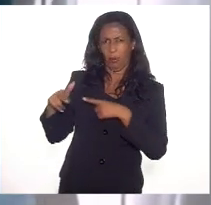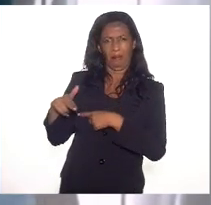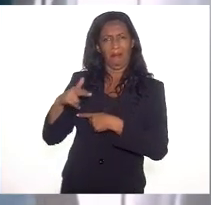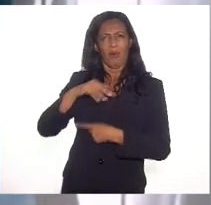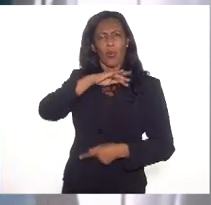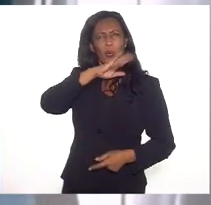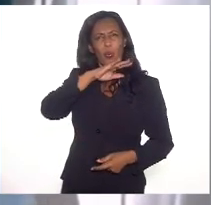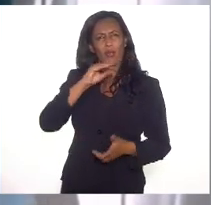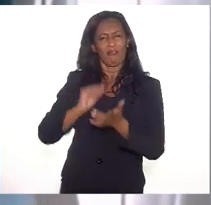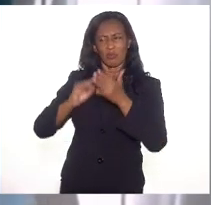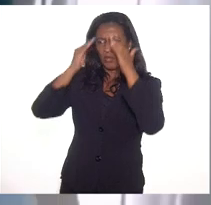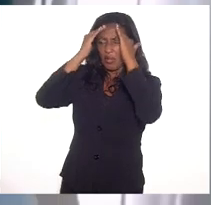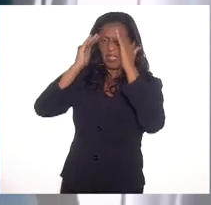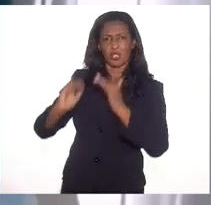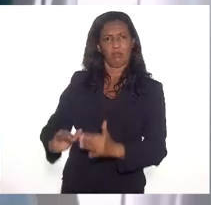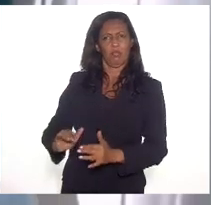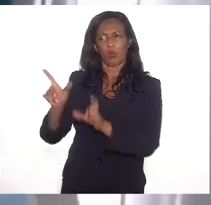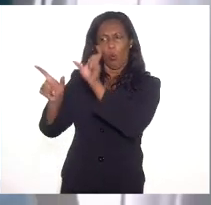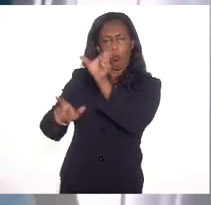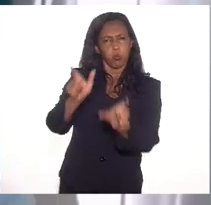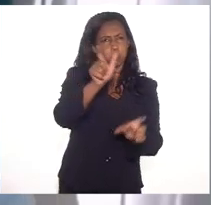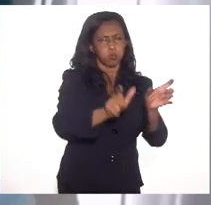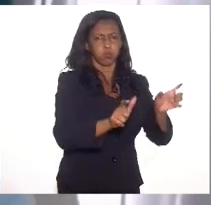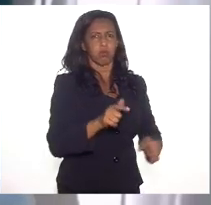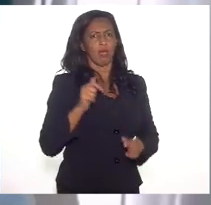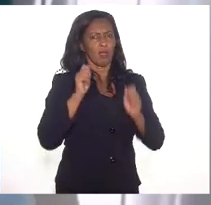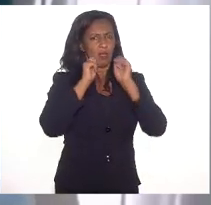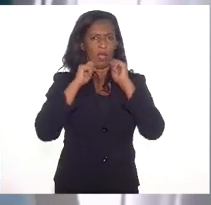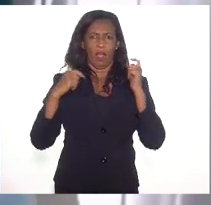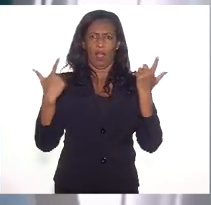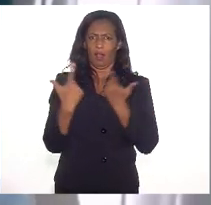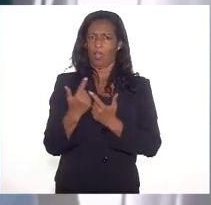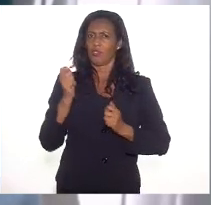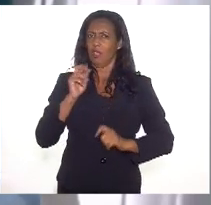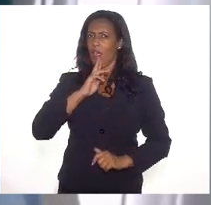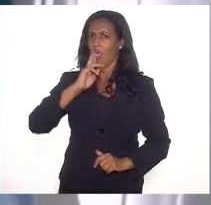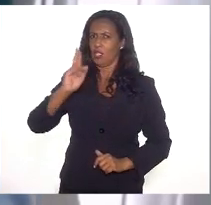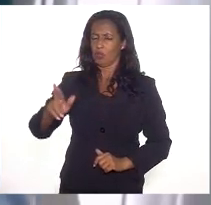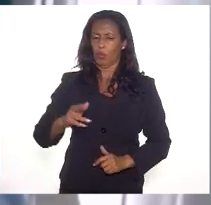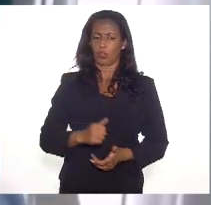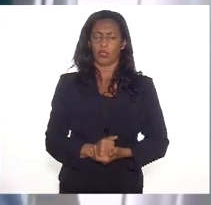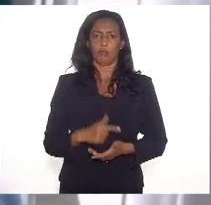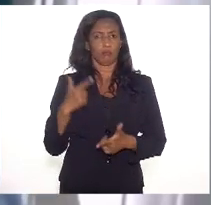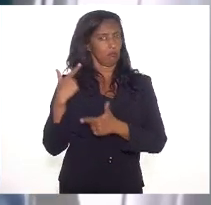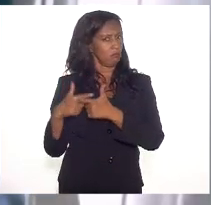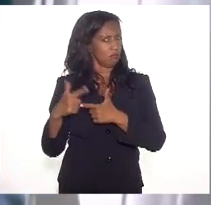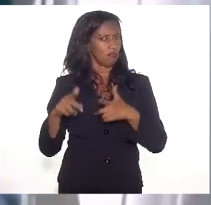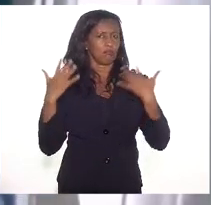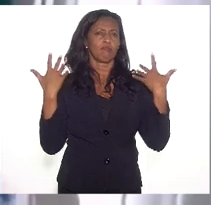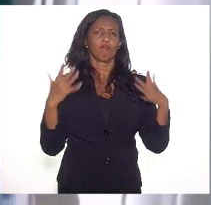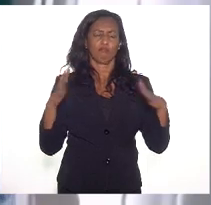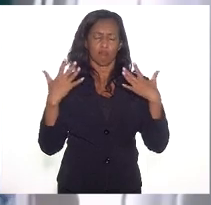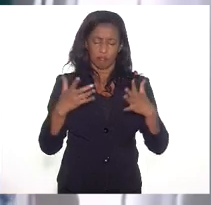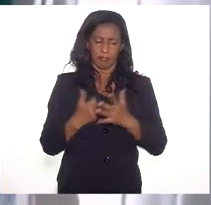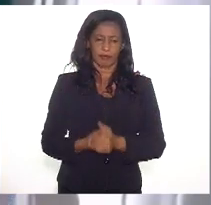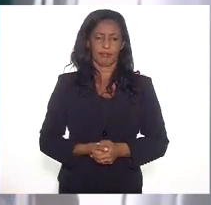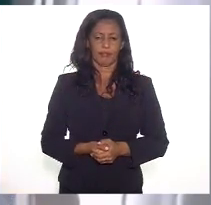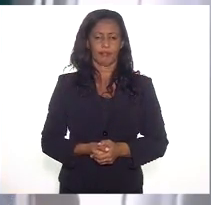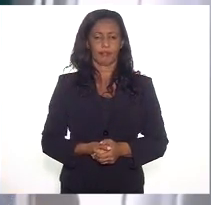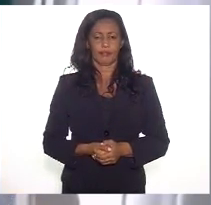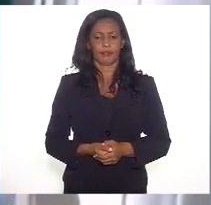é um desrespeito assintoso, é inaceitável, e a Assembleia vem dando respostas efetivas a esse problema. Parabéns ao Poder Legislativo